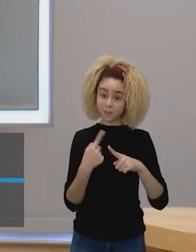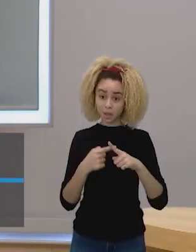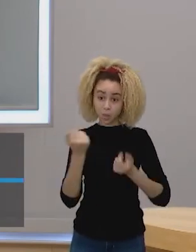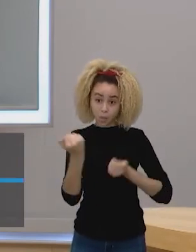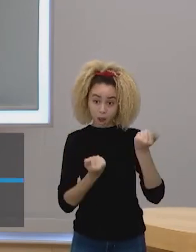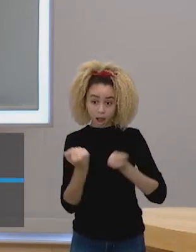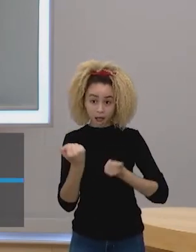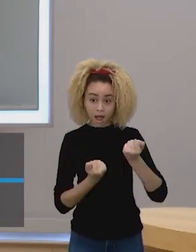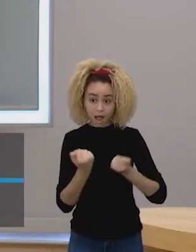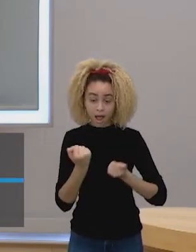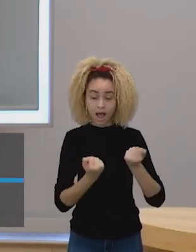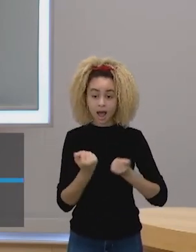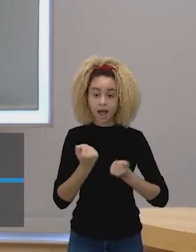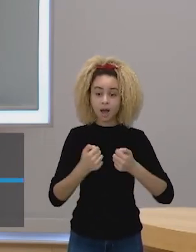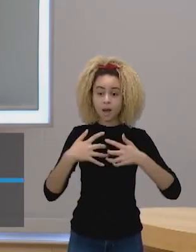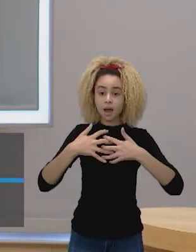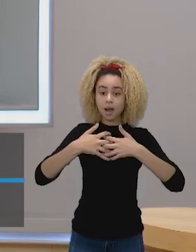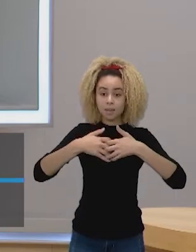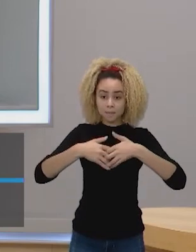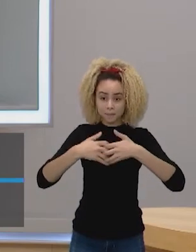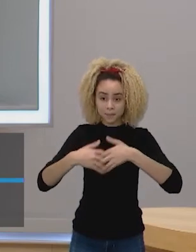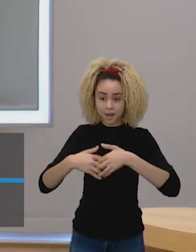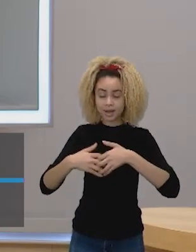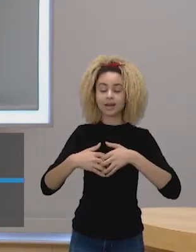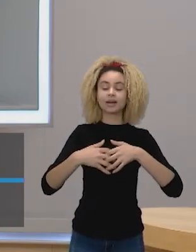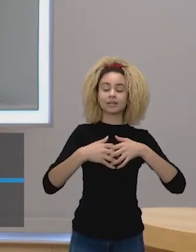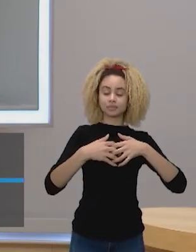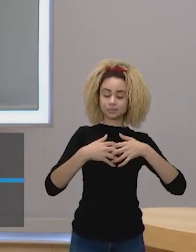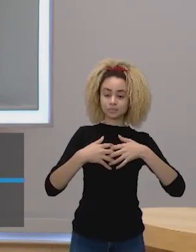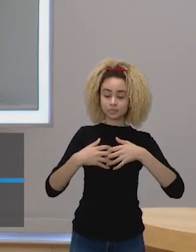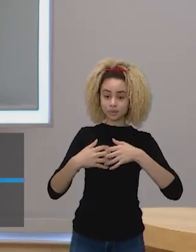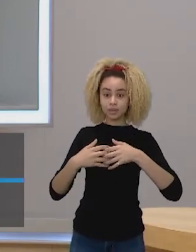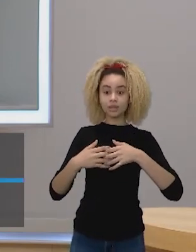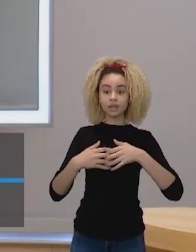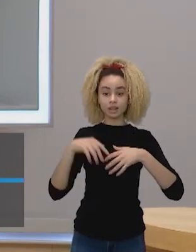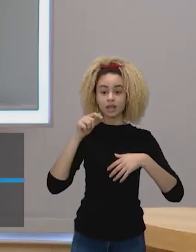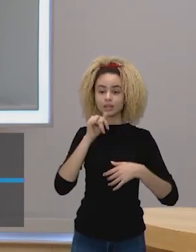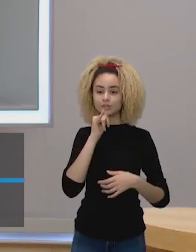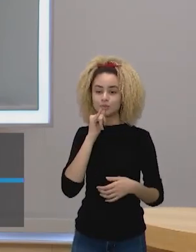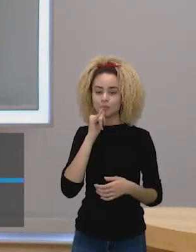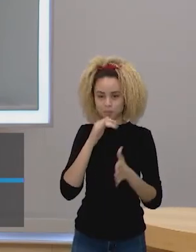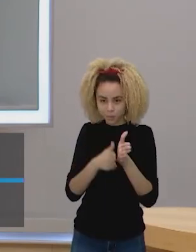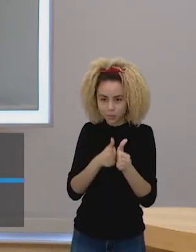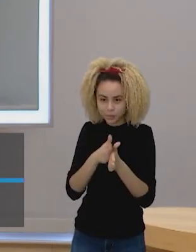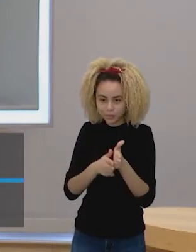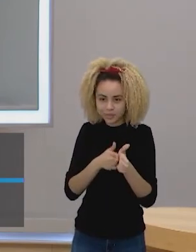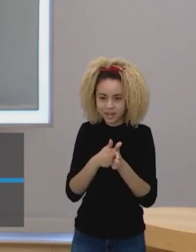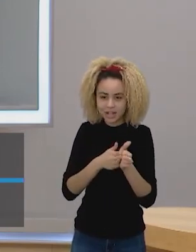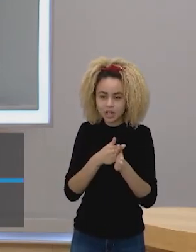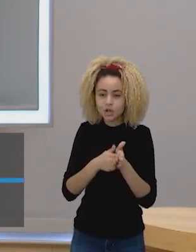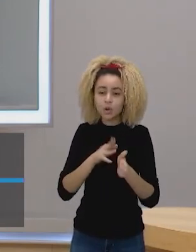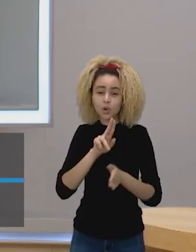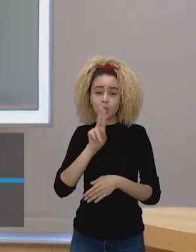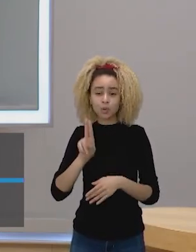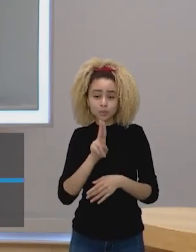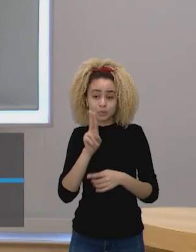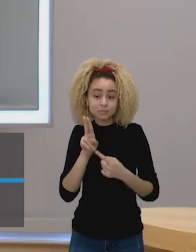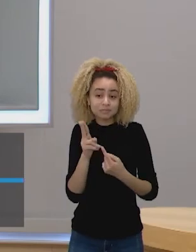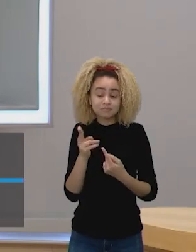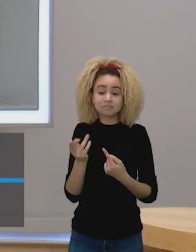assim como a máquina a vapor que a gente viu aí, que é a Maria Fumaça, elas usam uma tecnologia